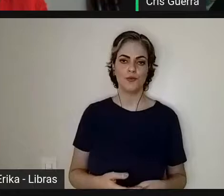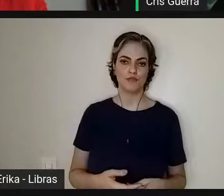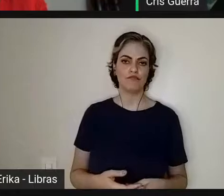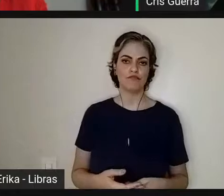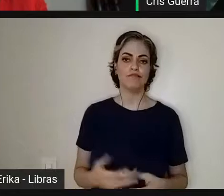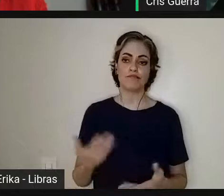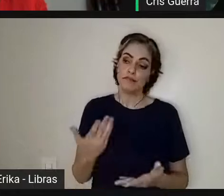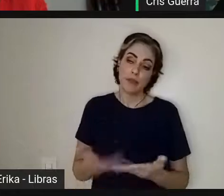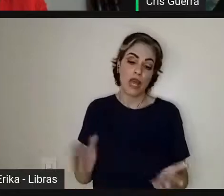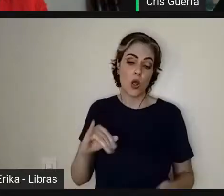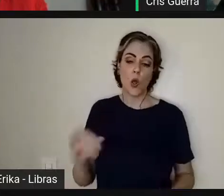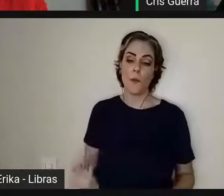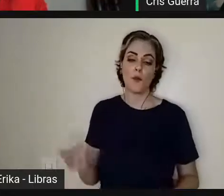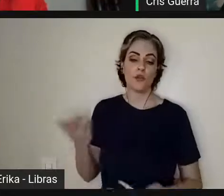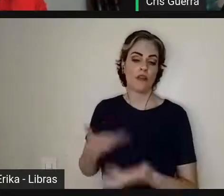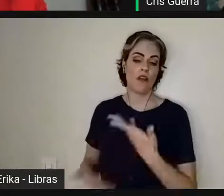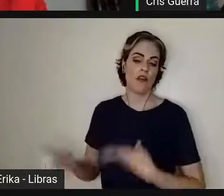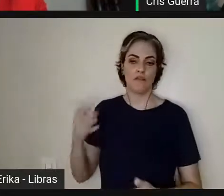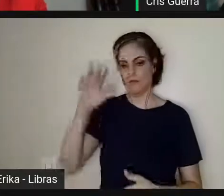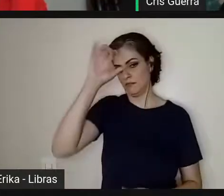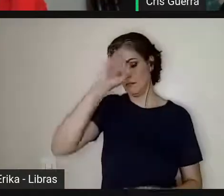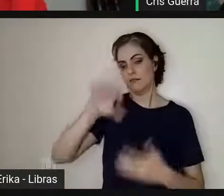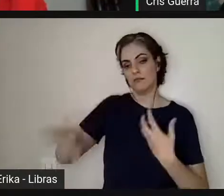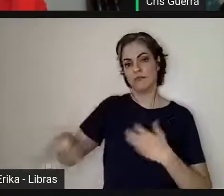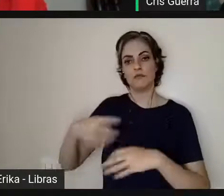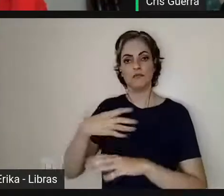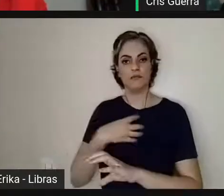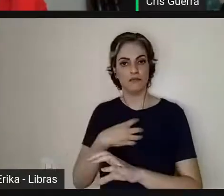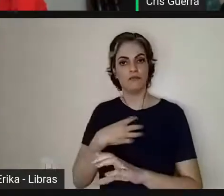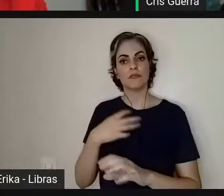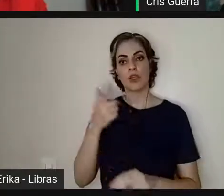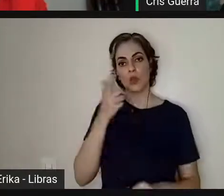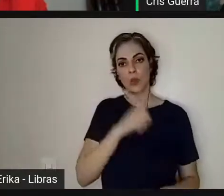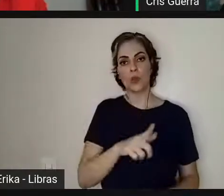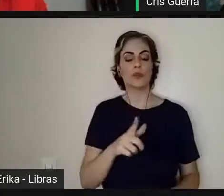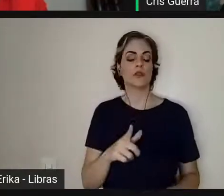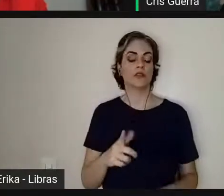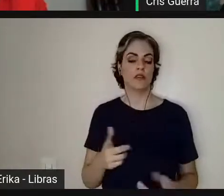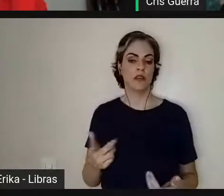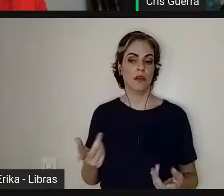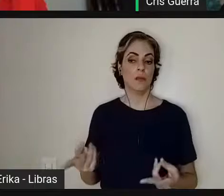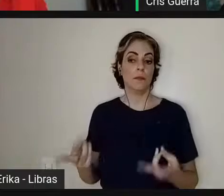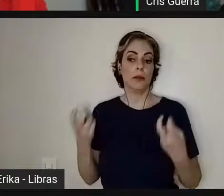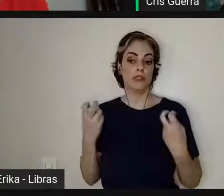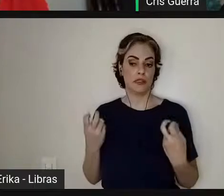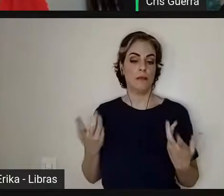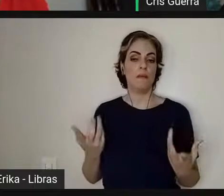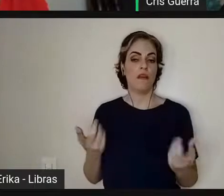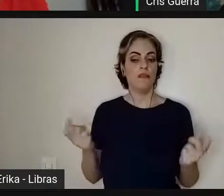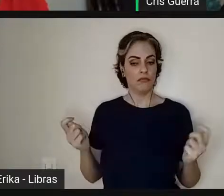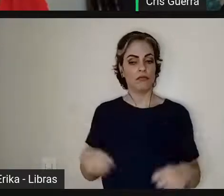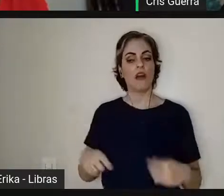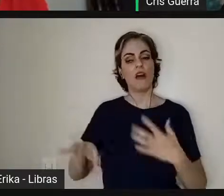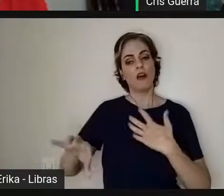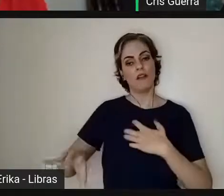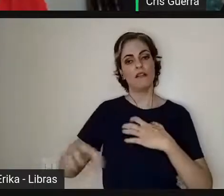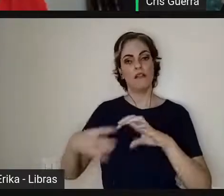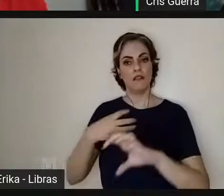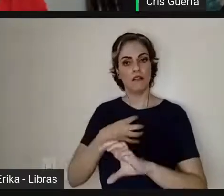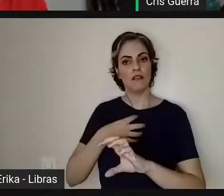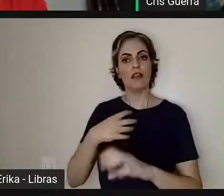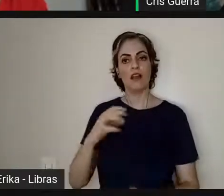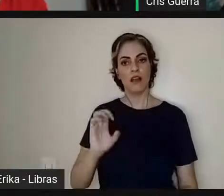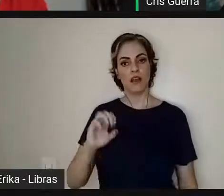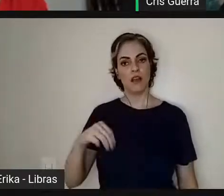com o outro, ao se colocar no lugar do outro, a conseguir estabelecer empatia, né? Que eu acho que é uma coisa que